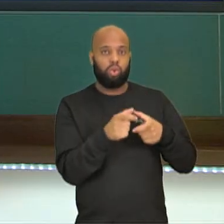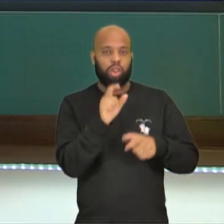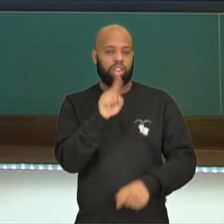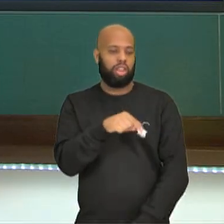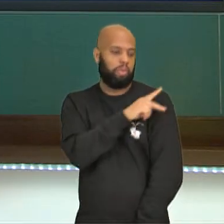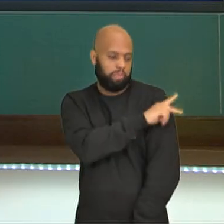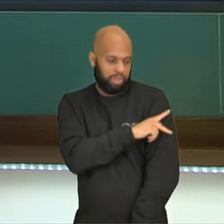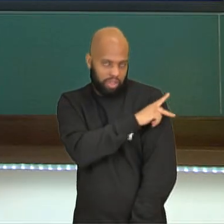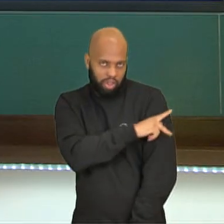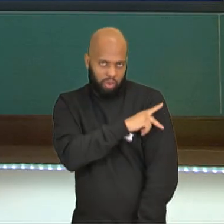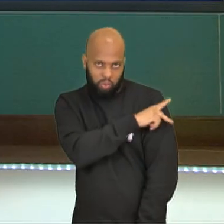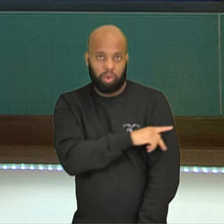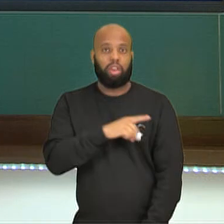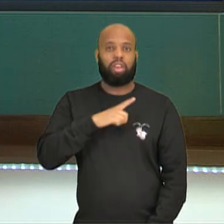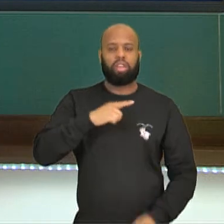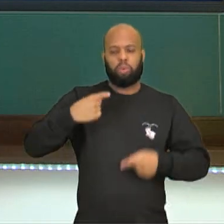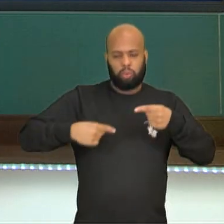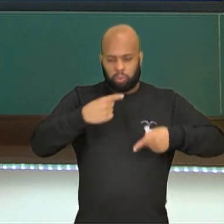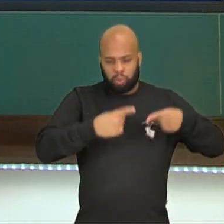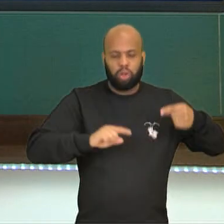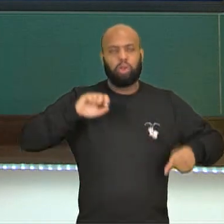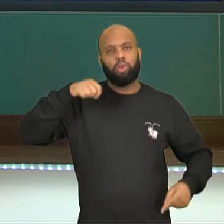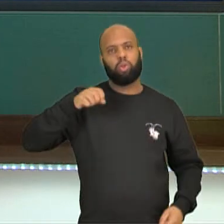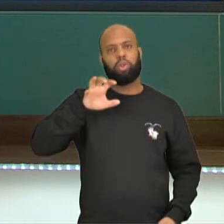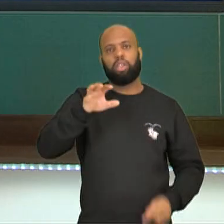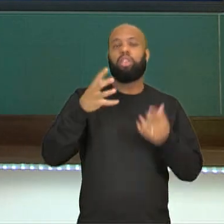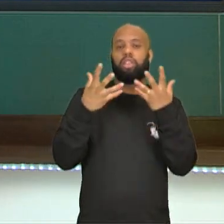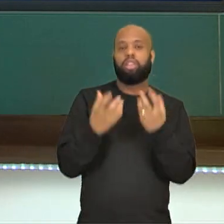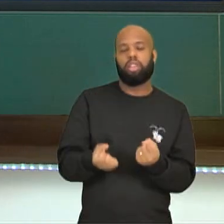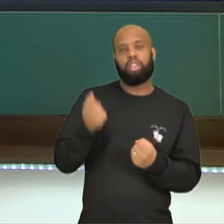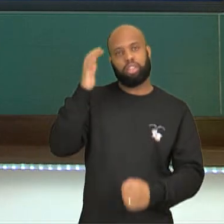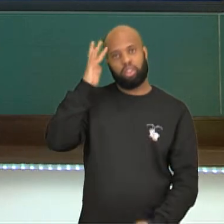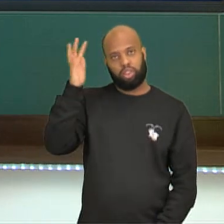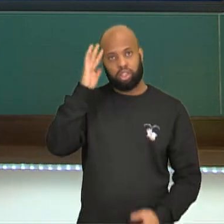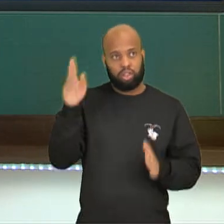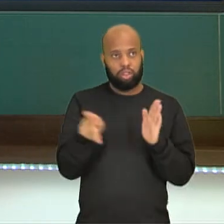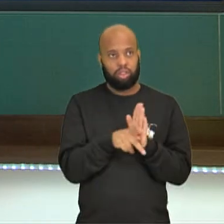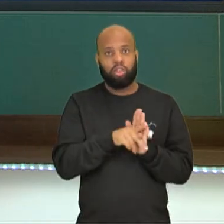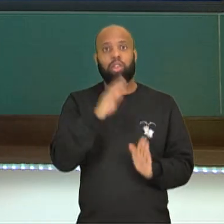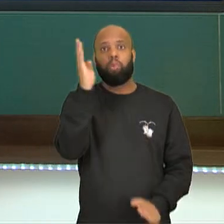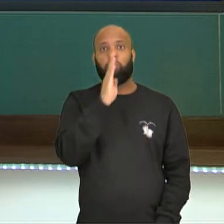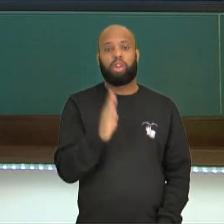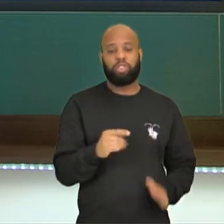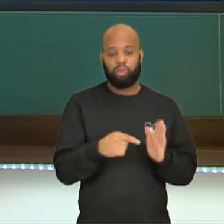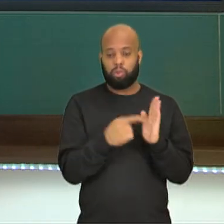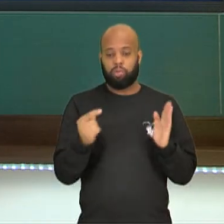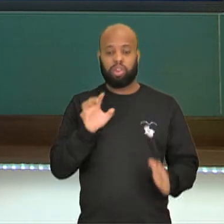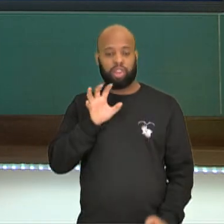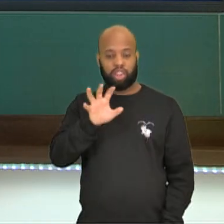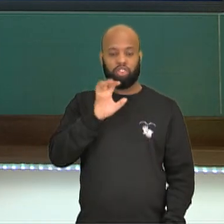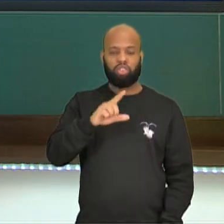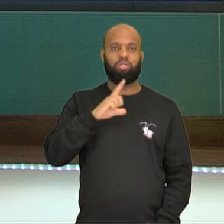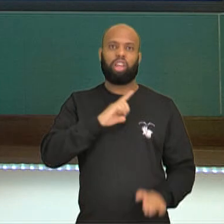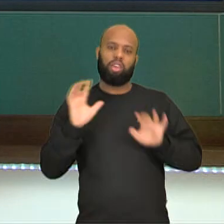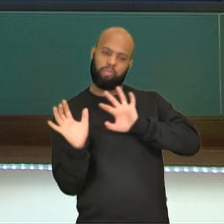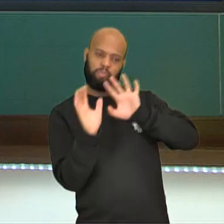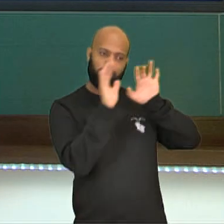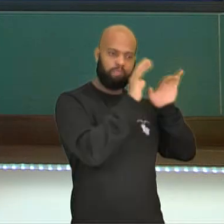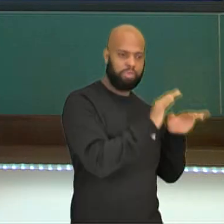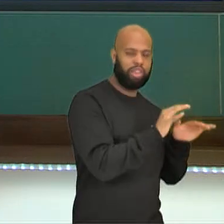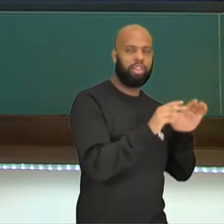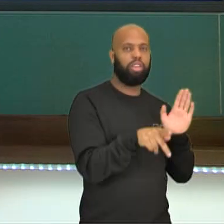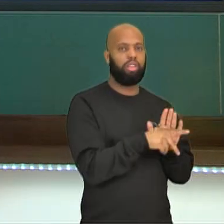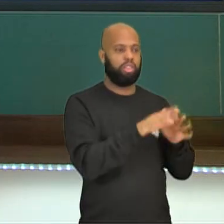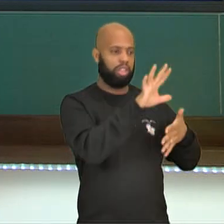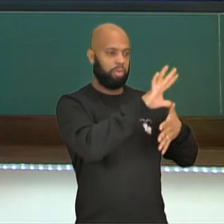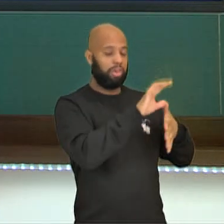grande batalha, uma grande polêmica, inclusive, para que se aceite a teoria que o Brasil é a primeira região que foi povoada na América.